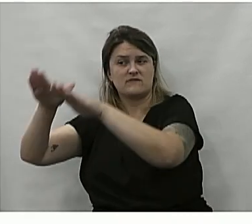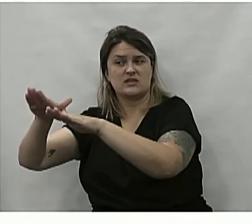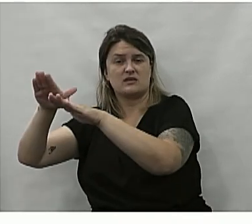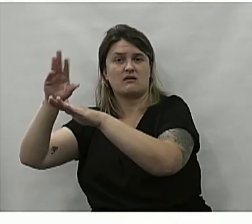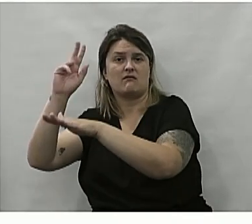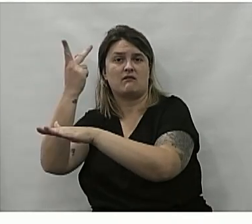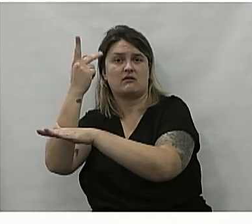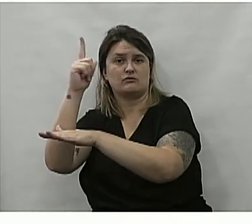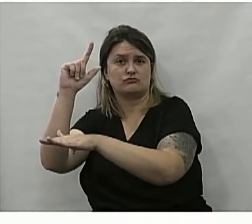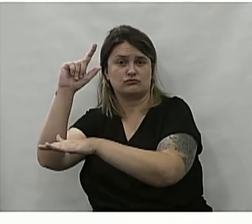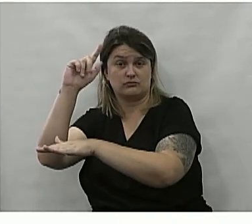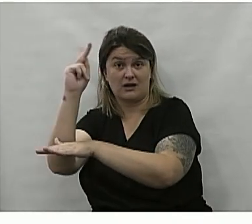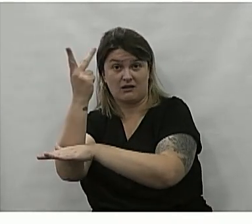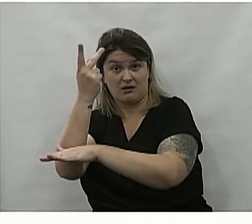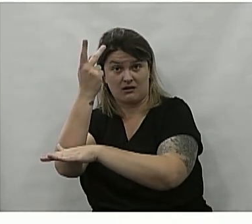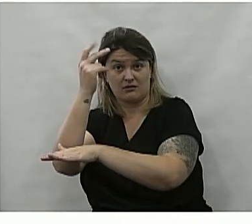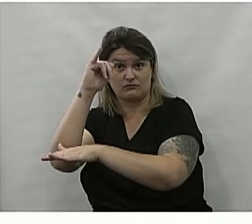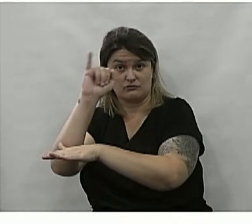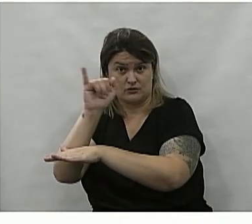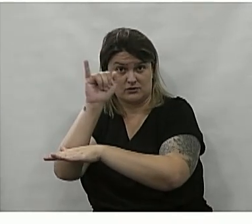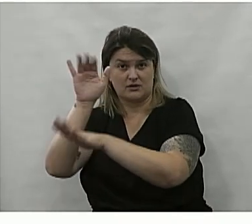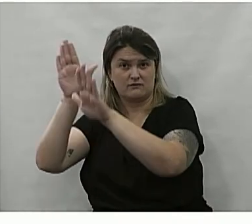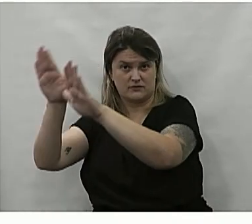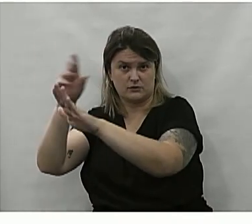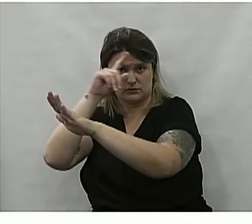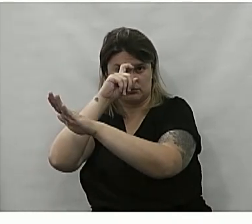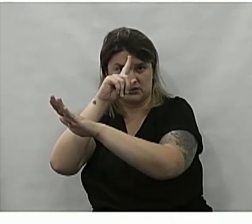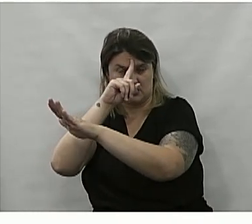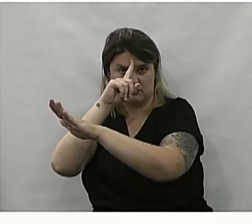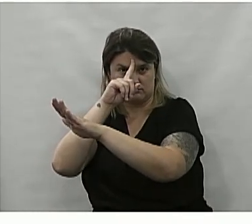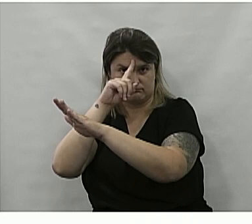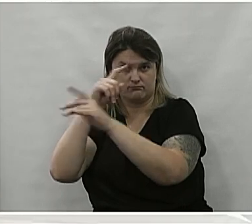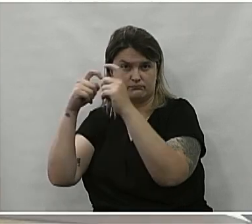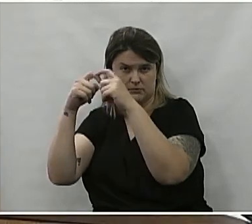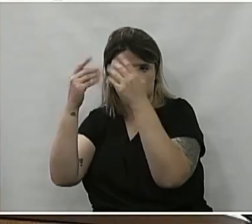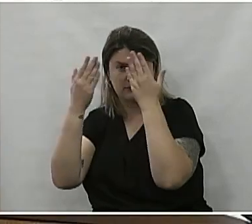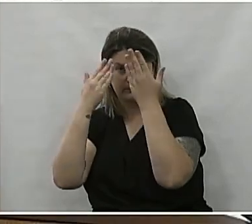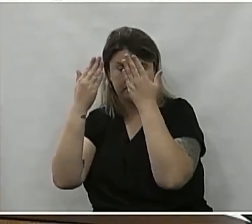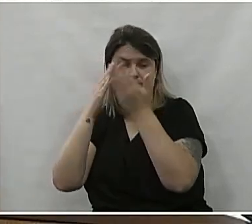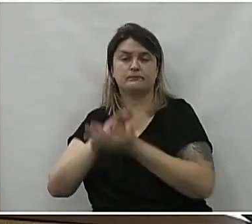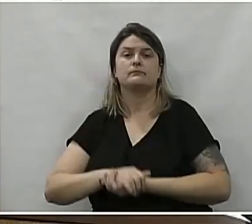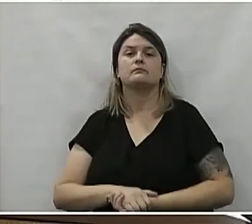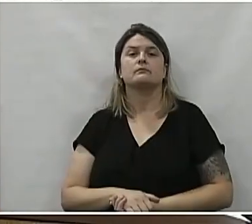Na clínica Gajota Além de outros municípios Que porventura Eles são transferidos